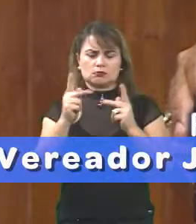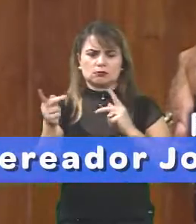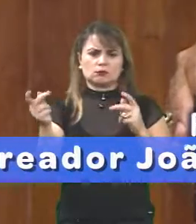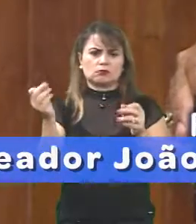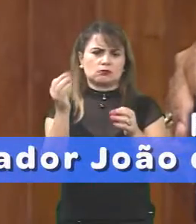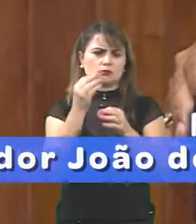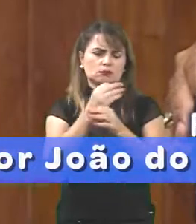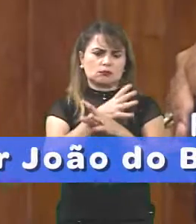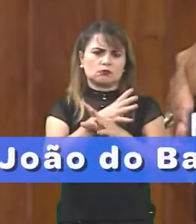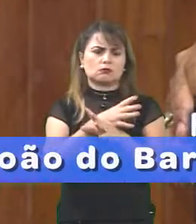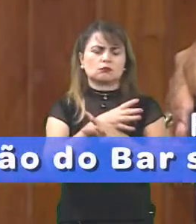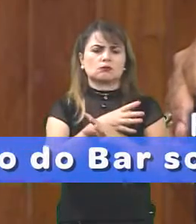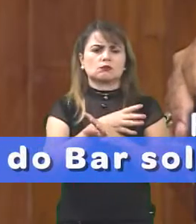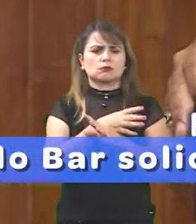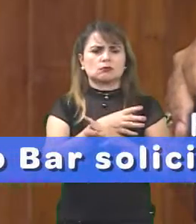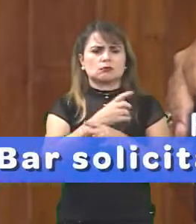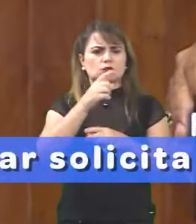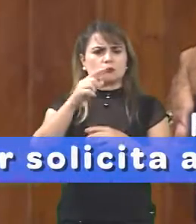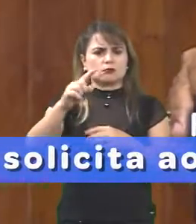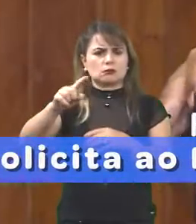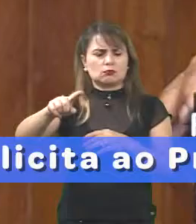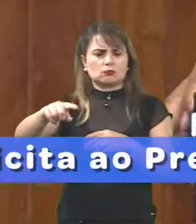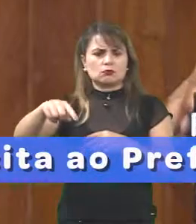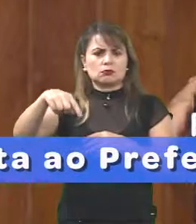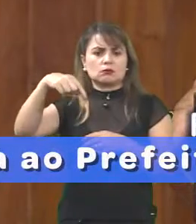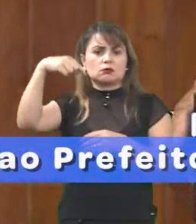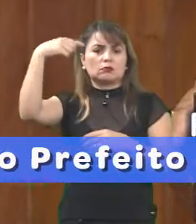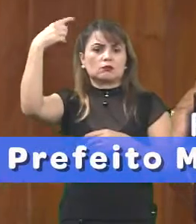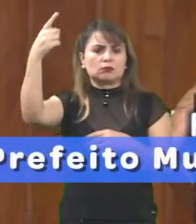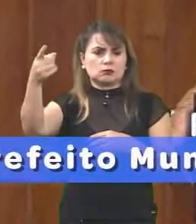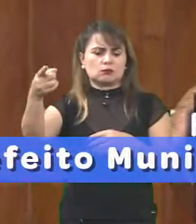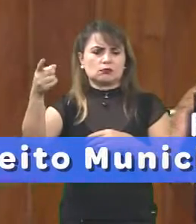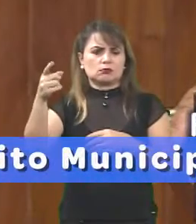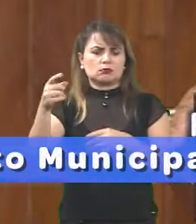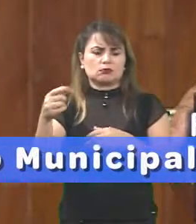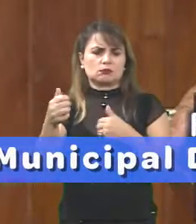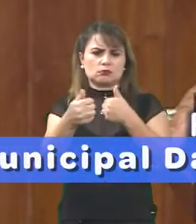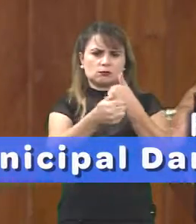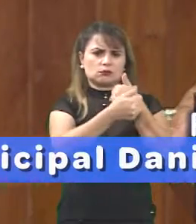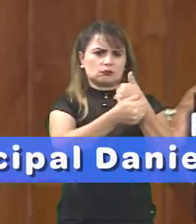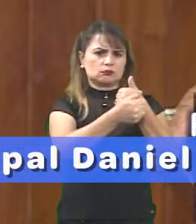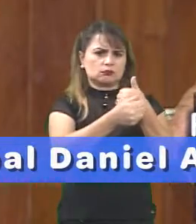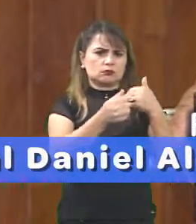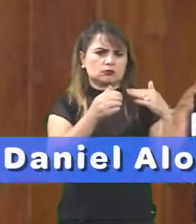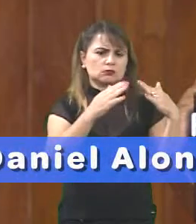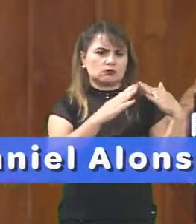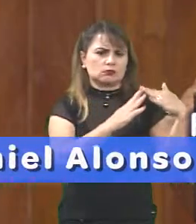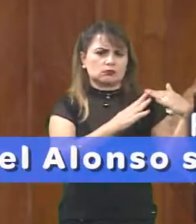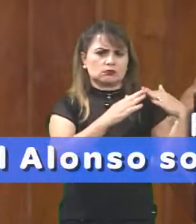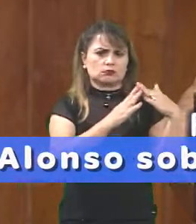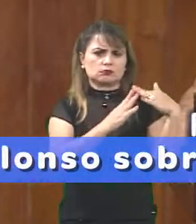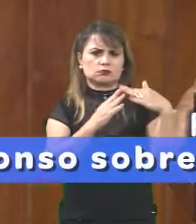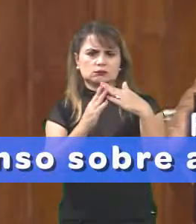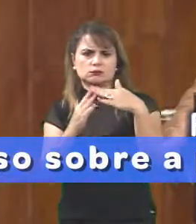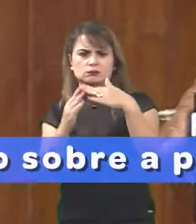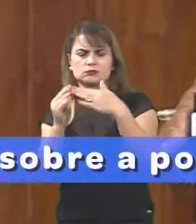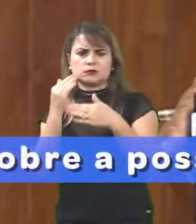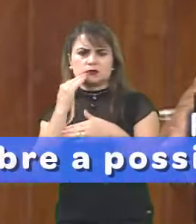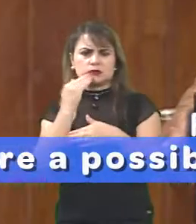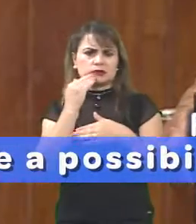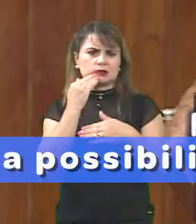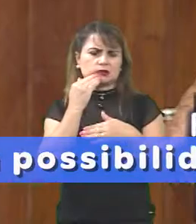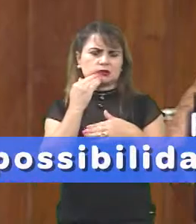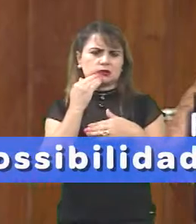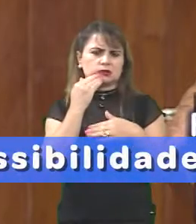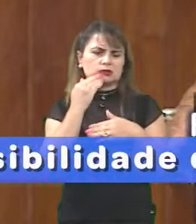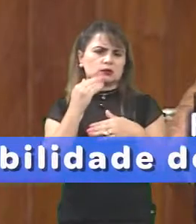E depois, lá, depois da antiga favelinha do Linhão. E esses dias estive